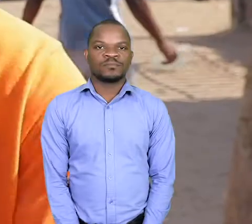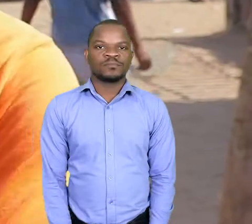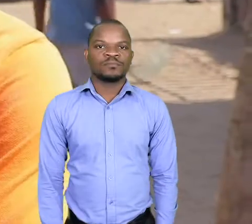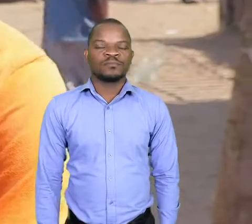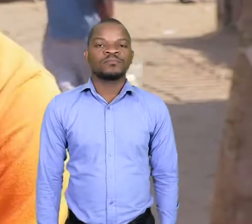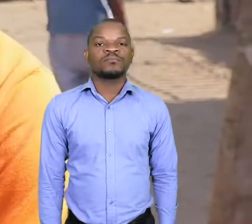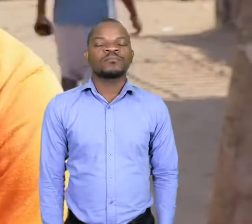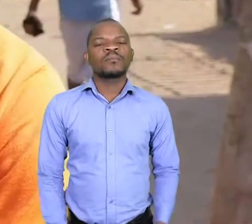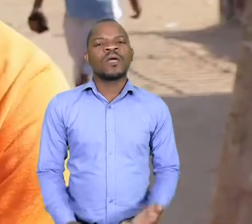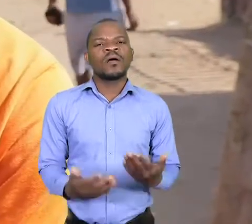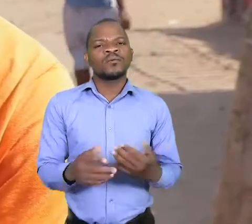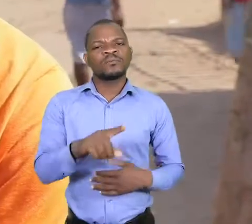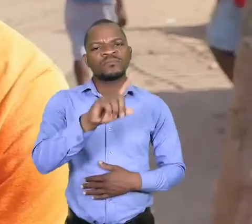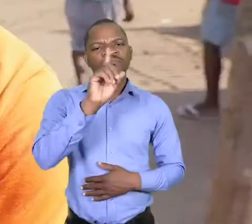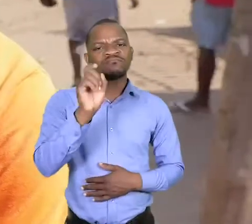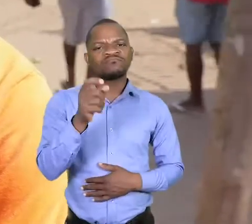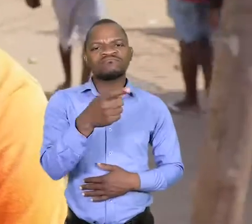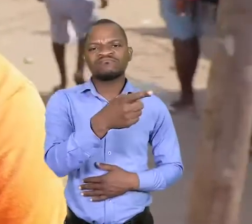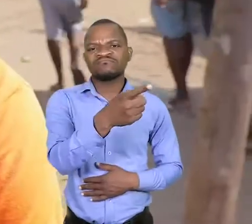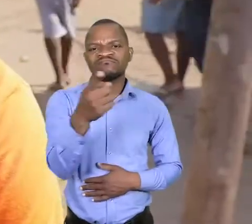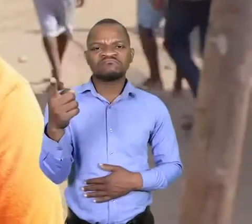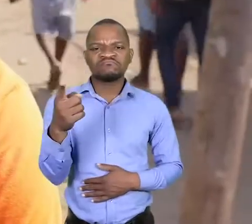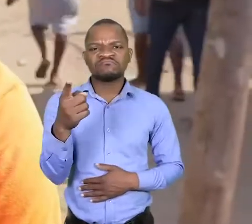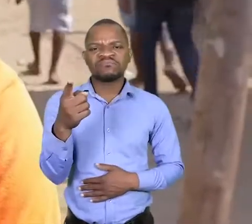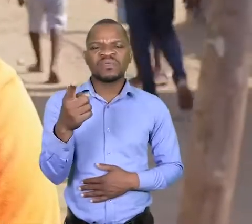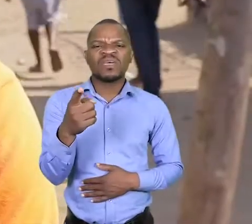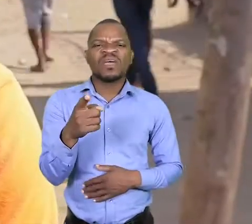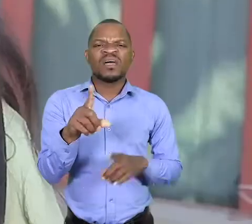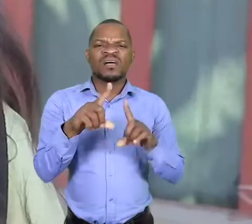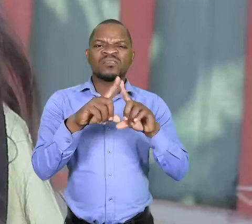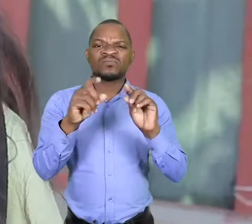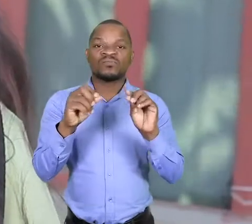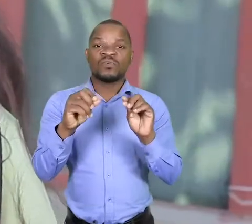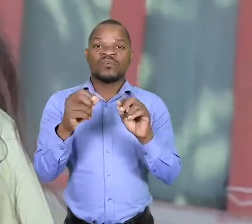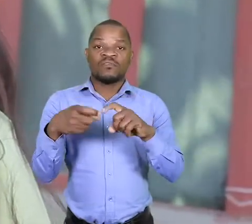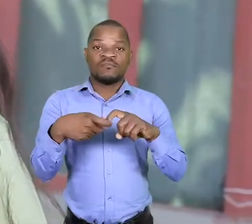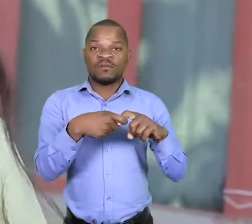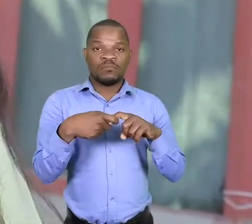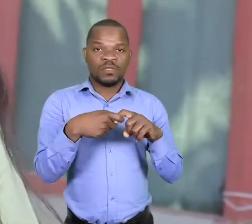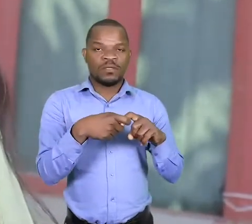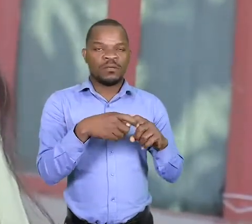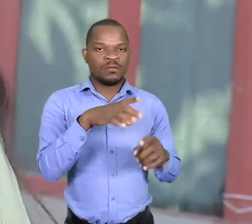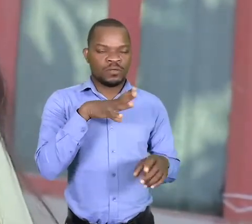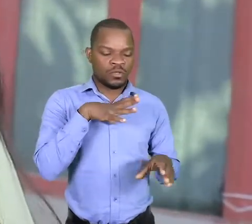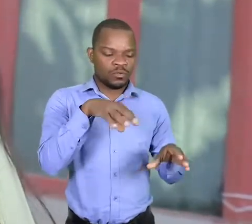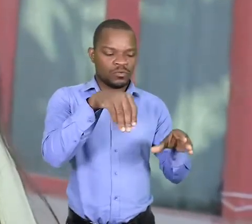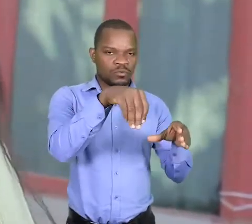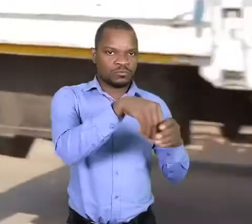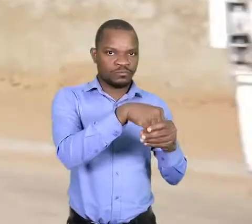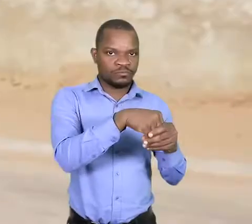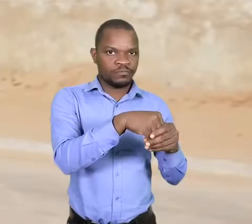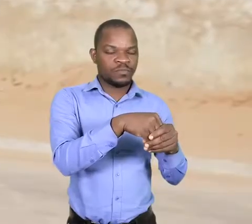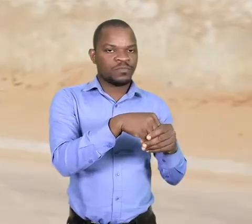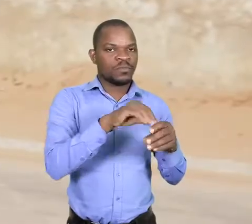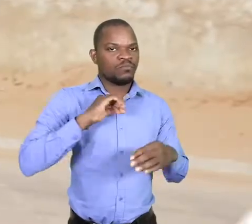Na tua opinião, o que é que a família ganha quando tem a mulher também a trabalhar? Um dinheiro extra para ajudar nas despesas.